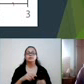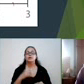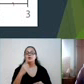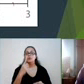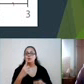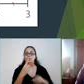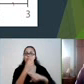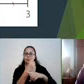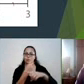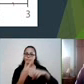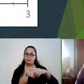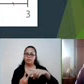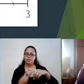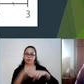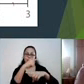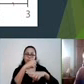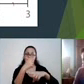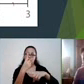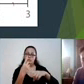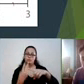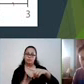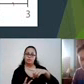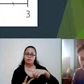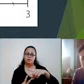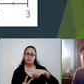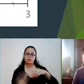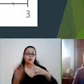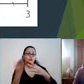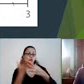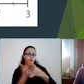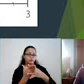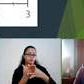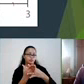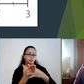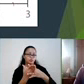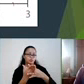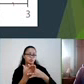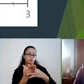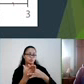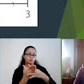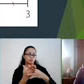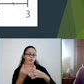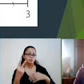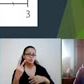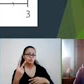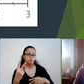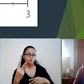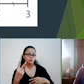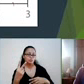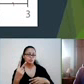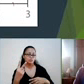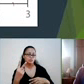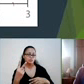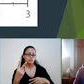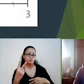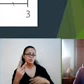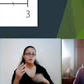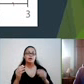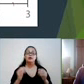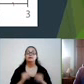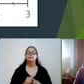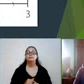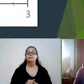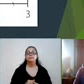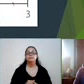Mesma coisa. Divido em cada um em duas partes. Esse aqui eu vou fazer de... Já fiz um de